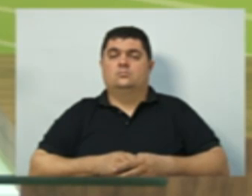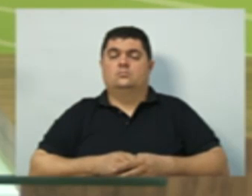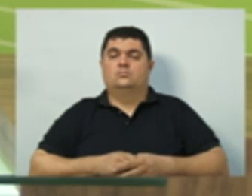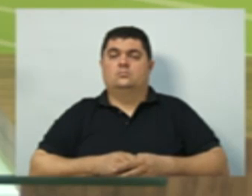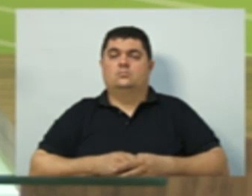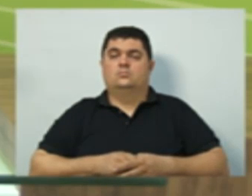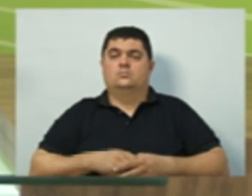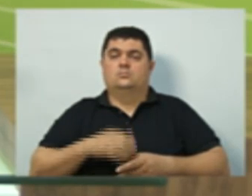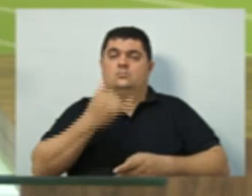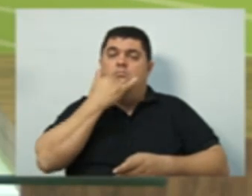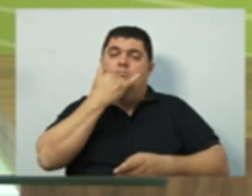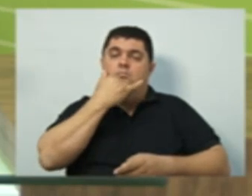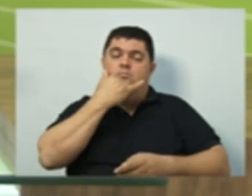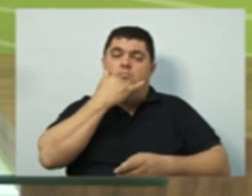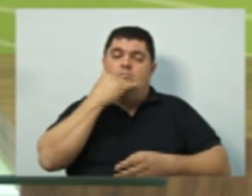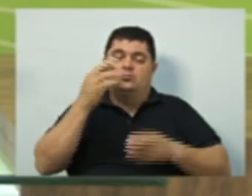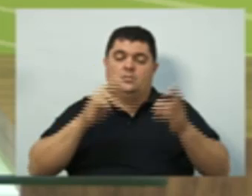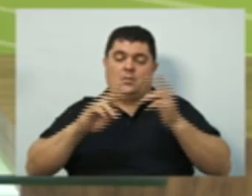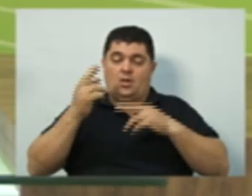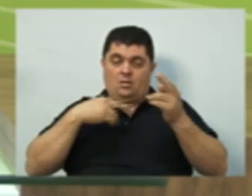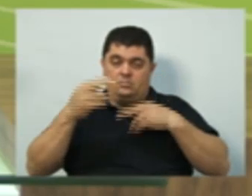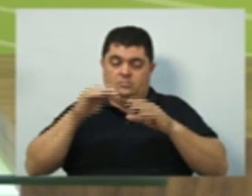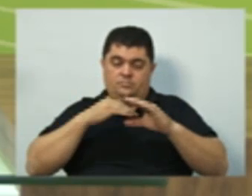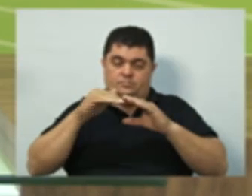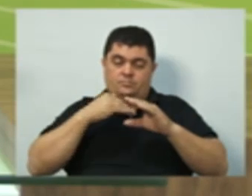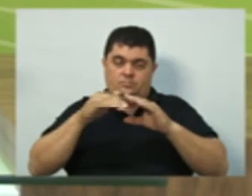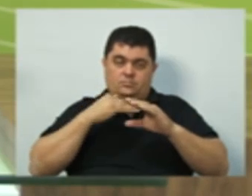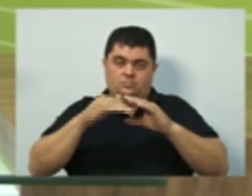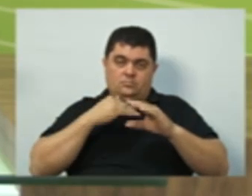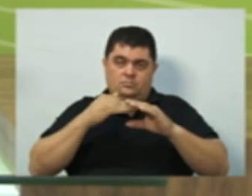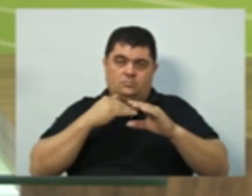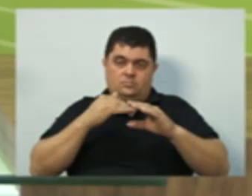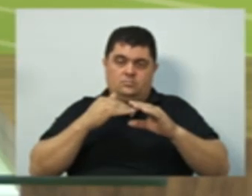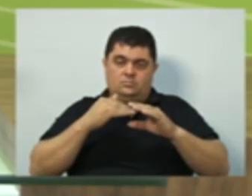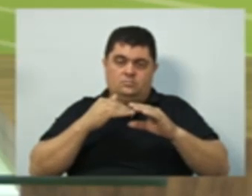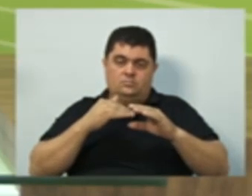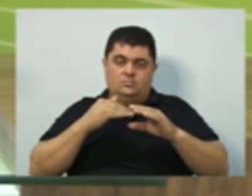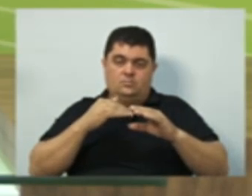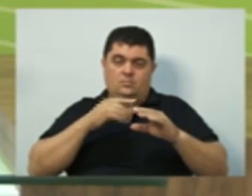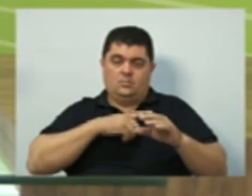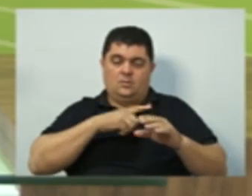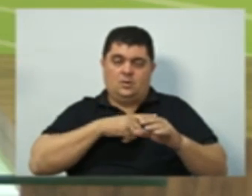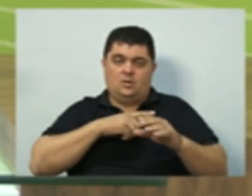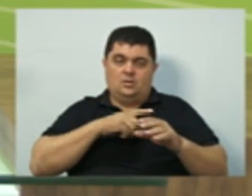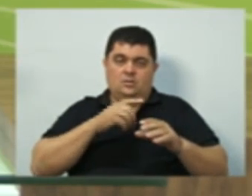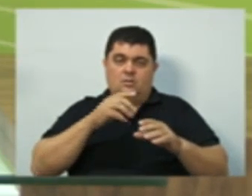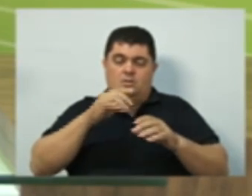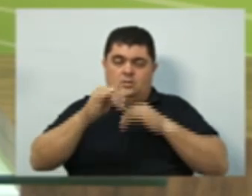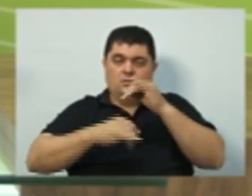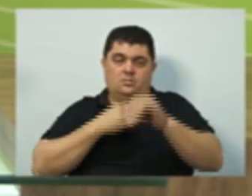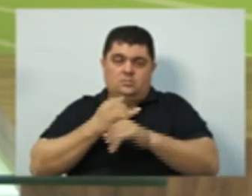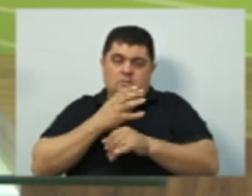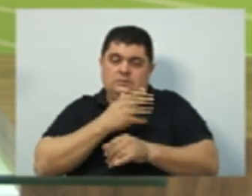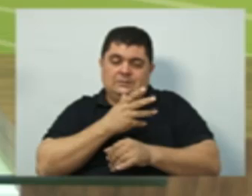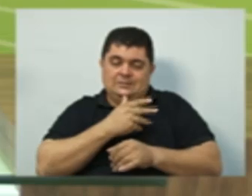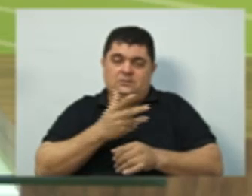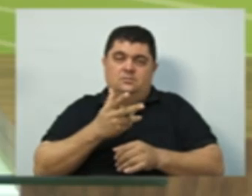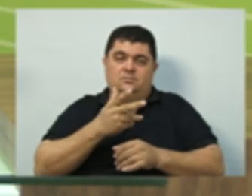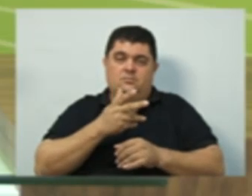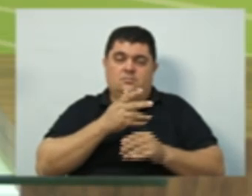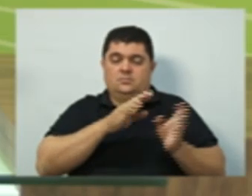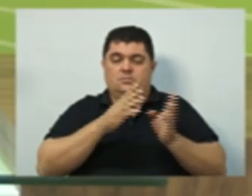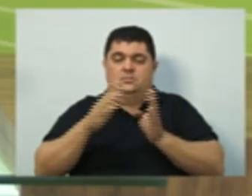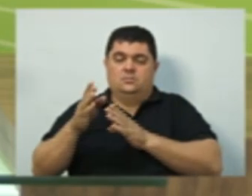pedir desculpas, porque às vezes na hora que vocês enviam a resposta aqui pra gente, esse processo da internet atrasa um pouquinho. Às vezes a resposta é a hora que eu já tô passando pro